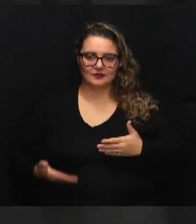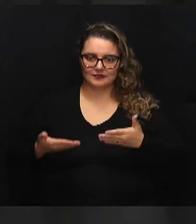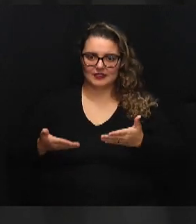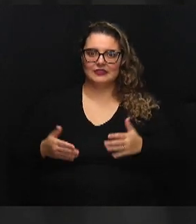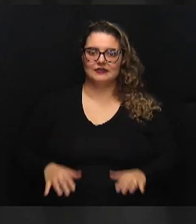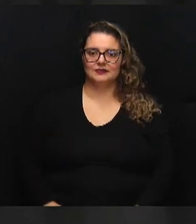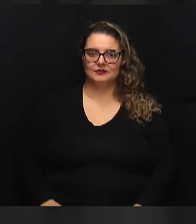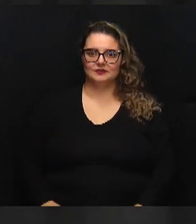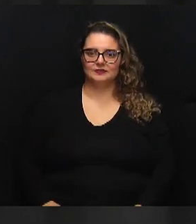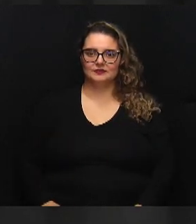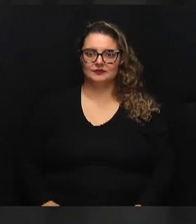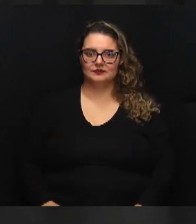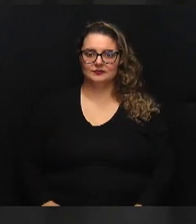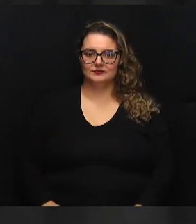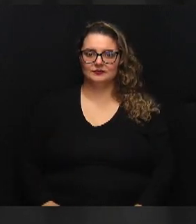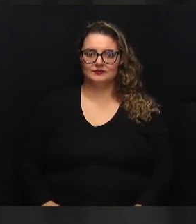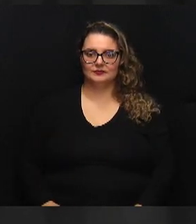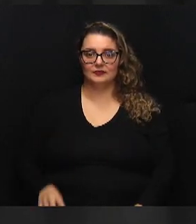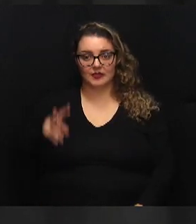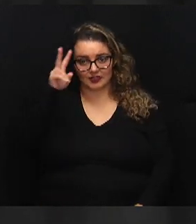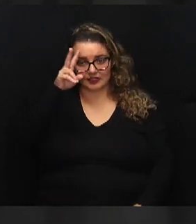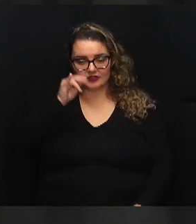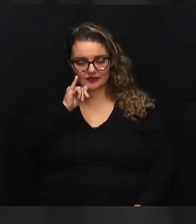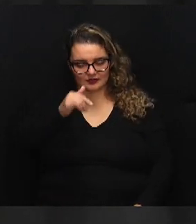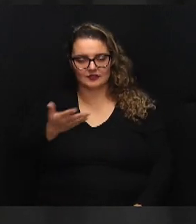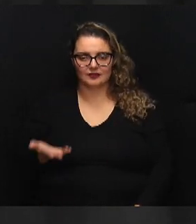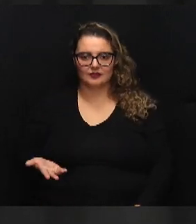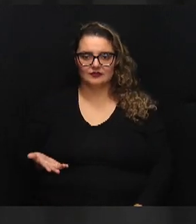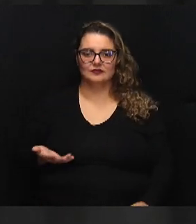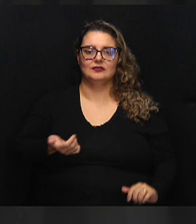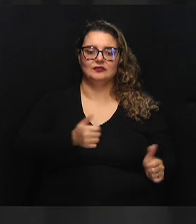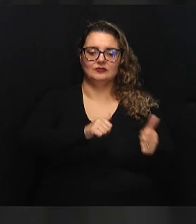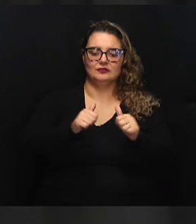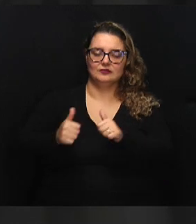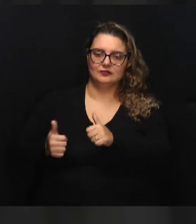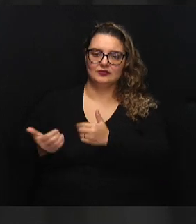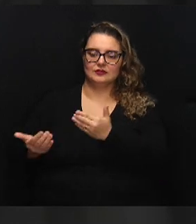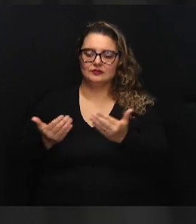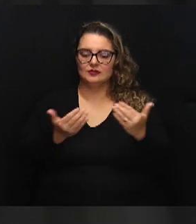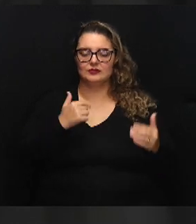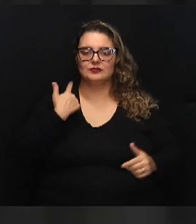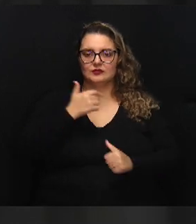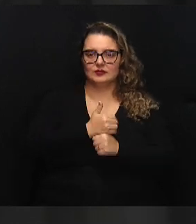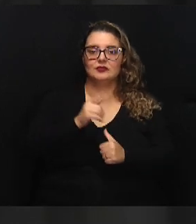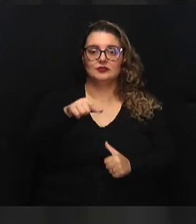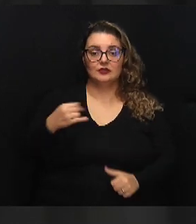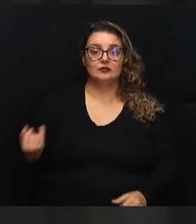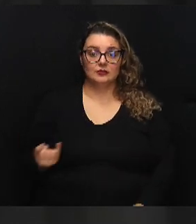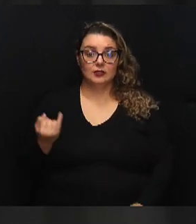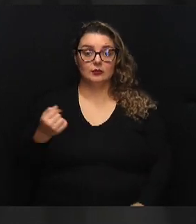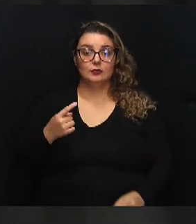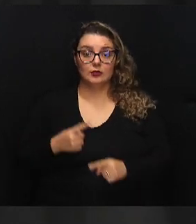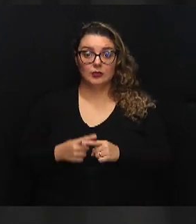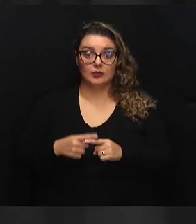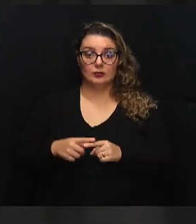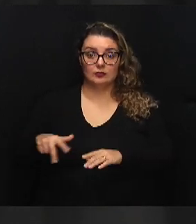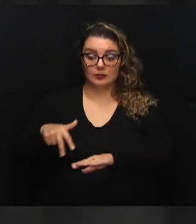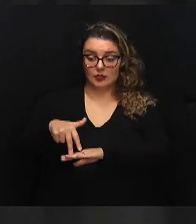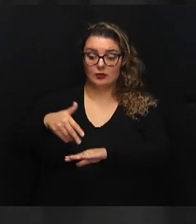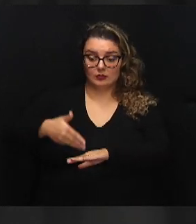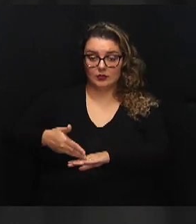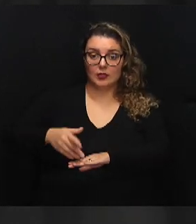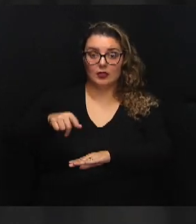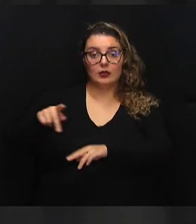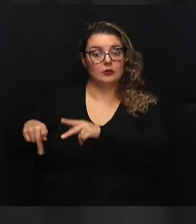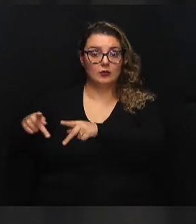para dar testemunho e fazer um balanço do nosso mandato. Isso é muito importante, porque quem nos coloca aqui é